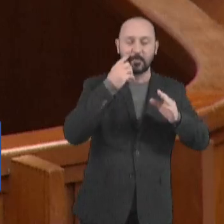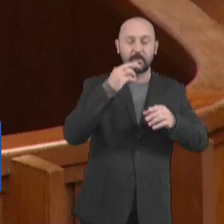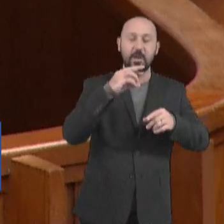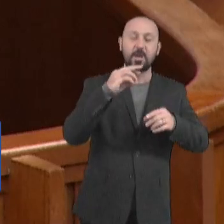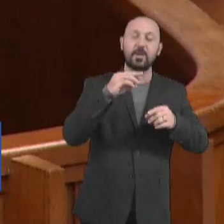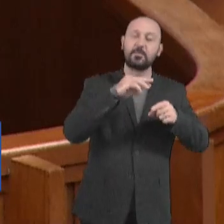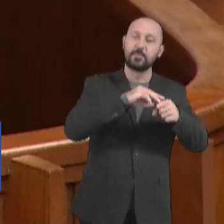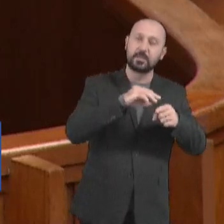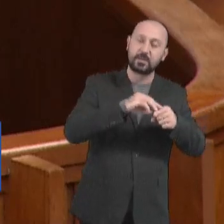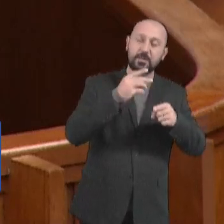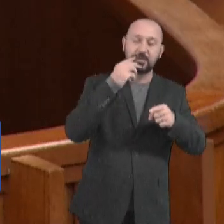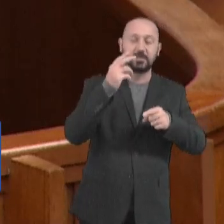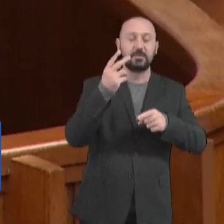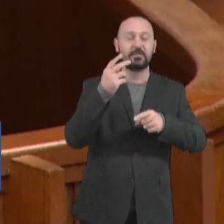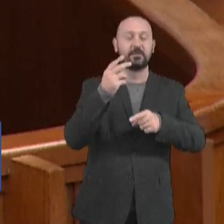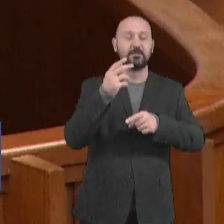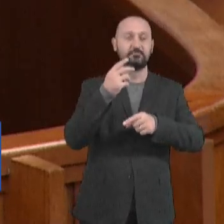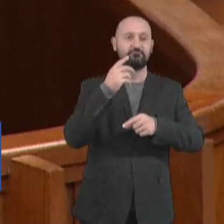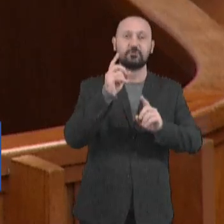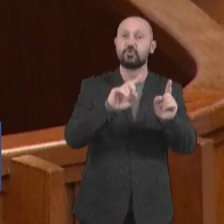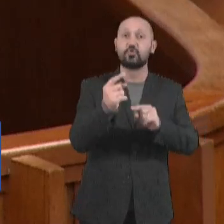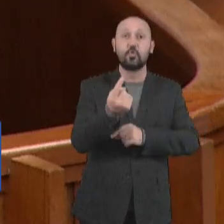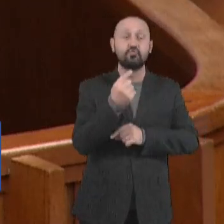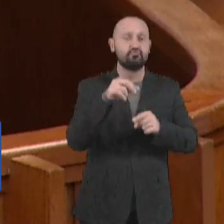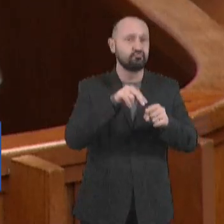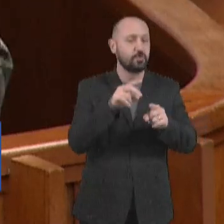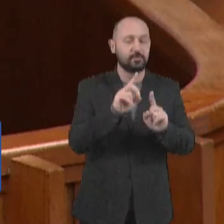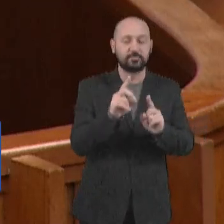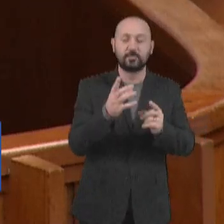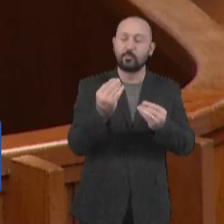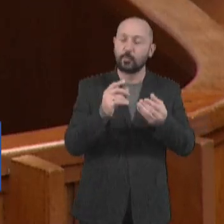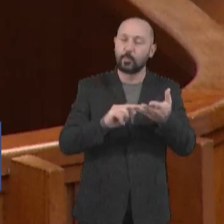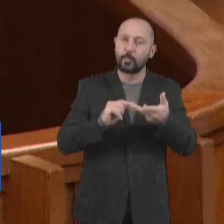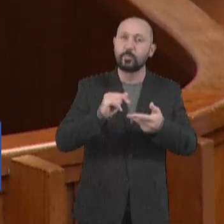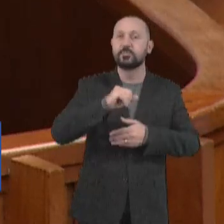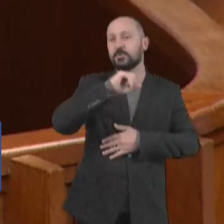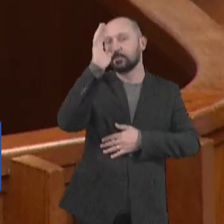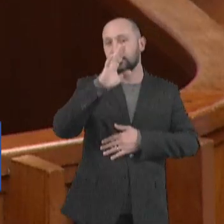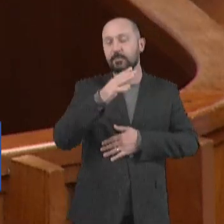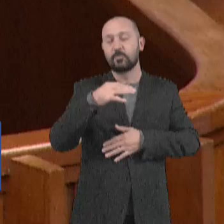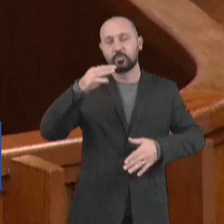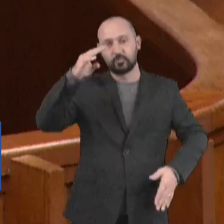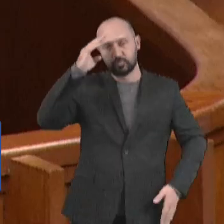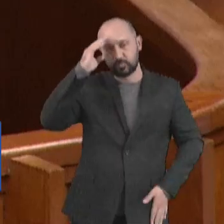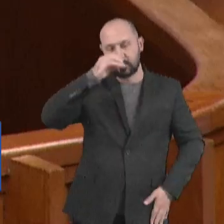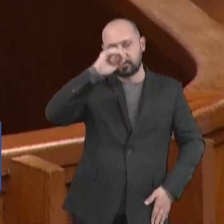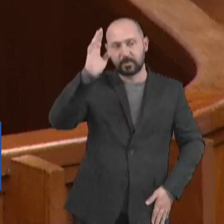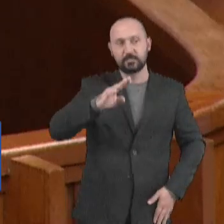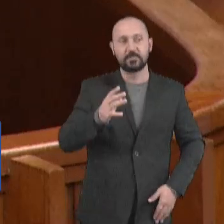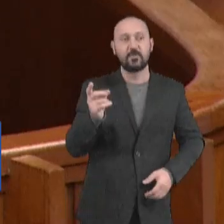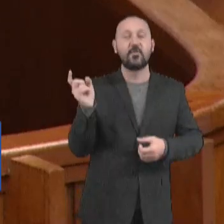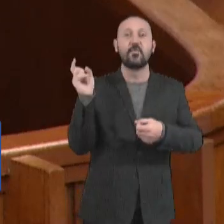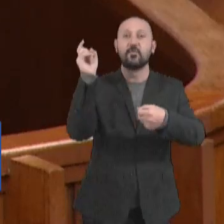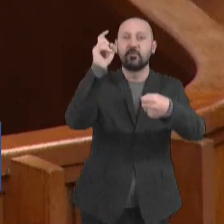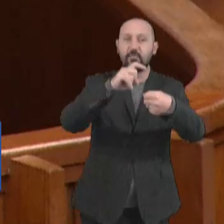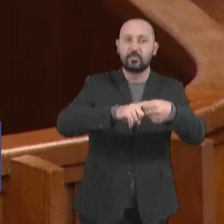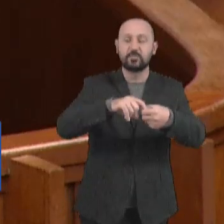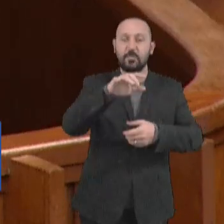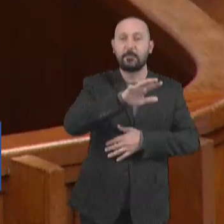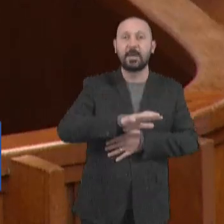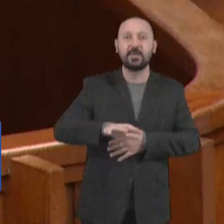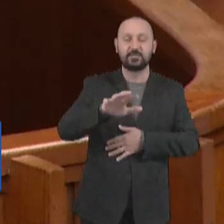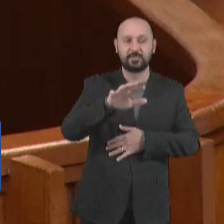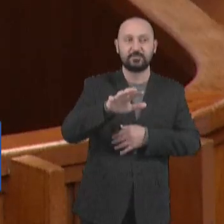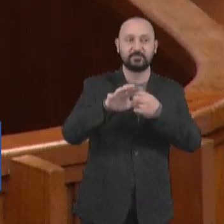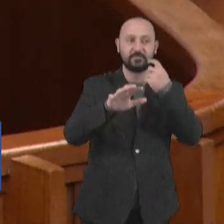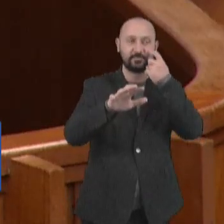Nhoaque, né, e está sepultado em Bela Vista. Não foi só ele. Muitos brasileiros, muitos soldados brasileiros voltaram para a